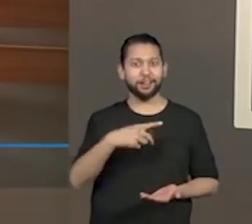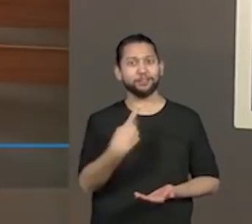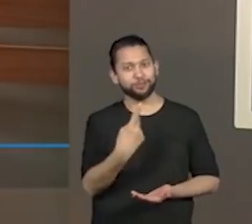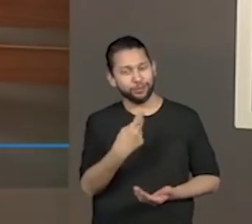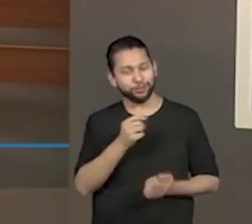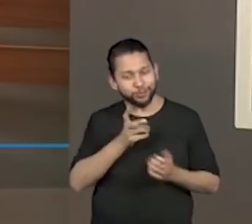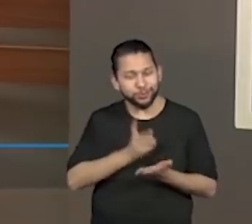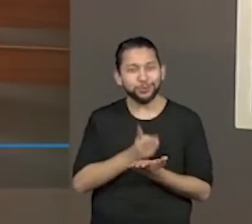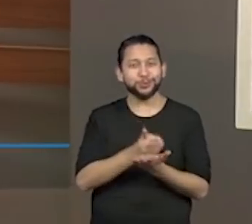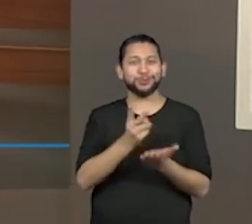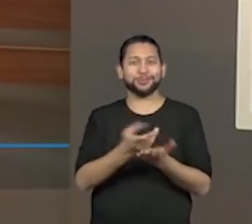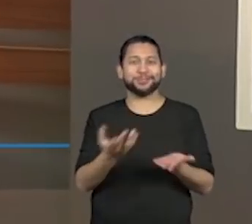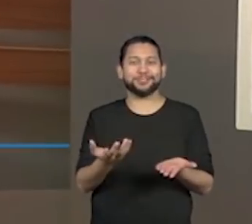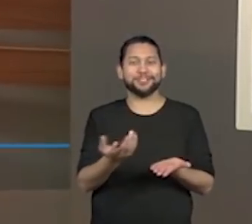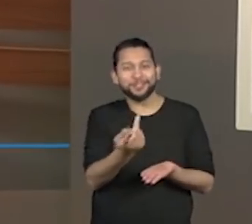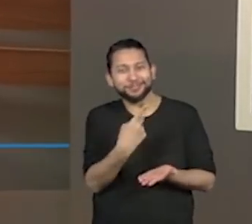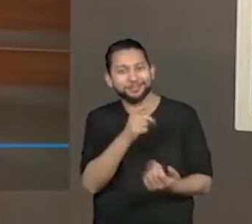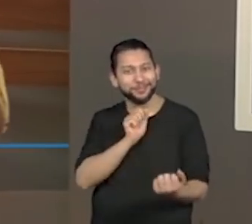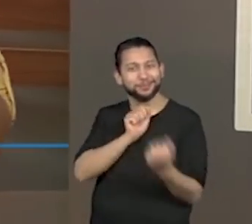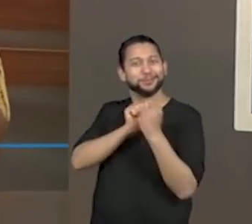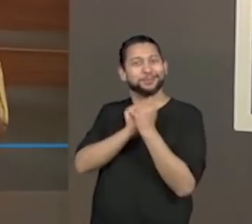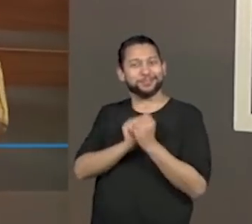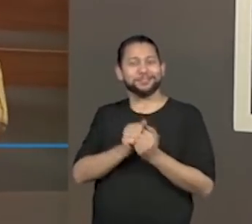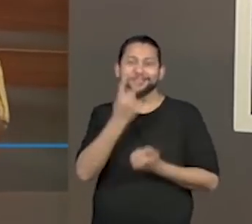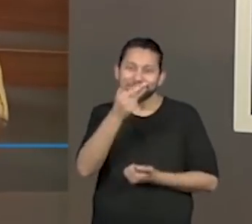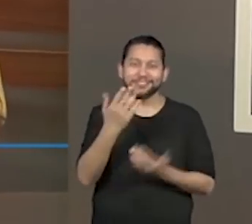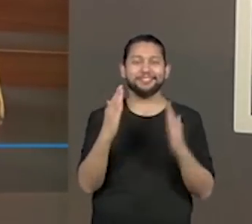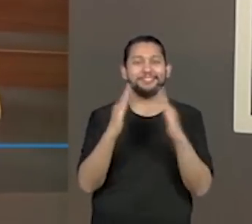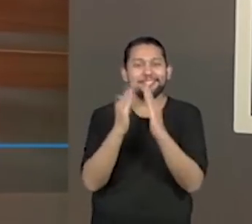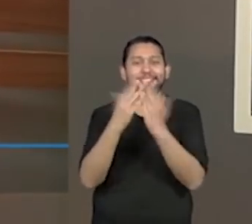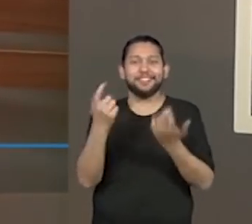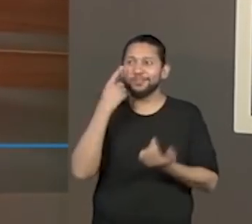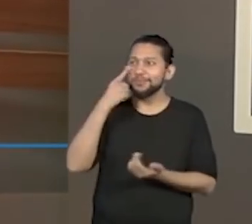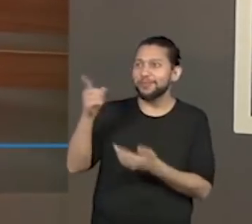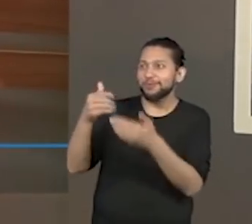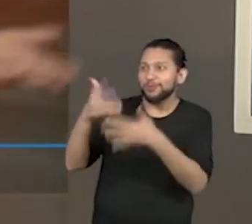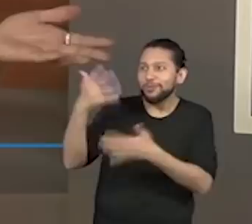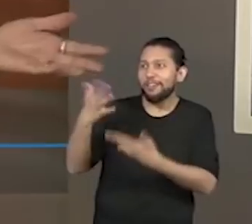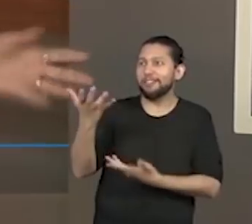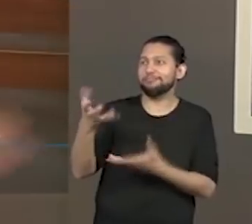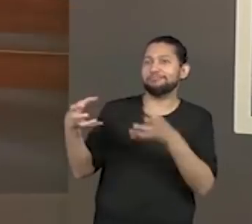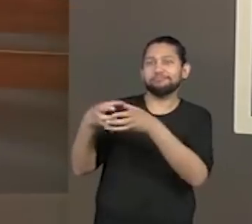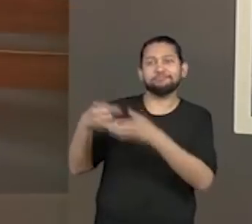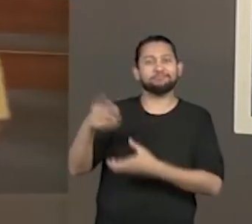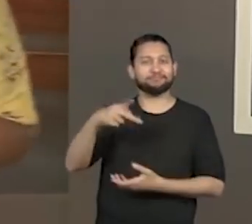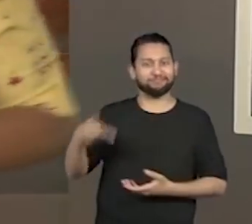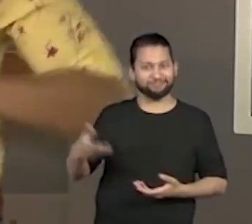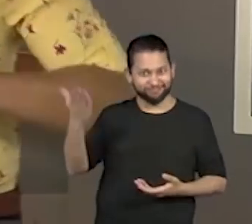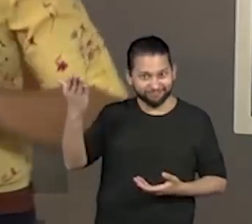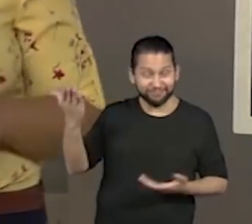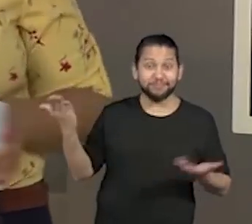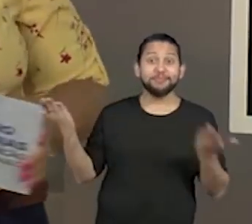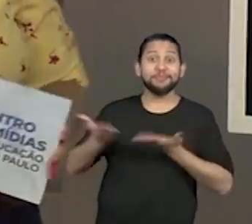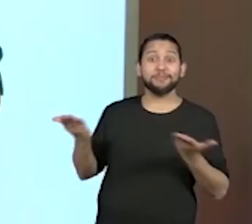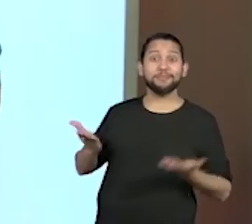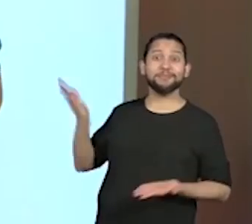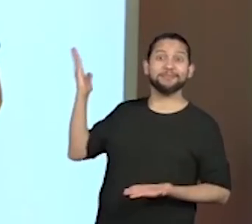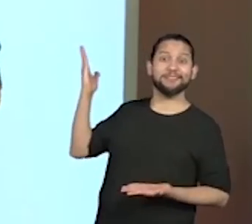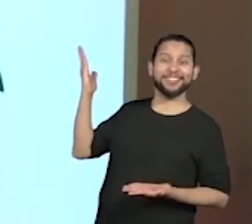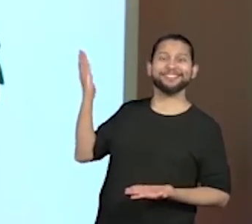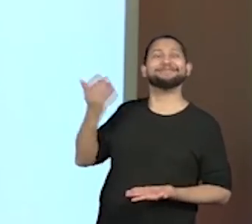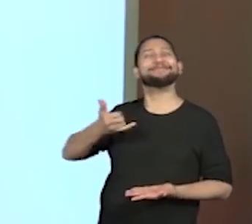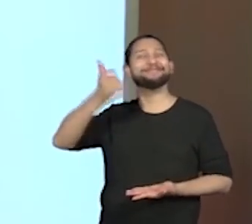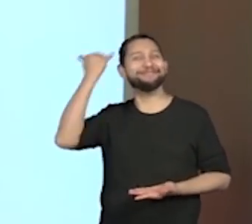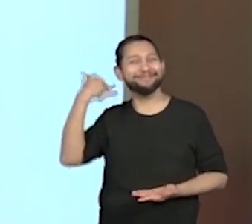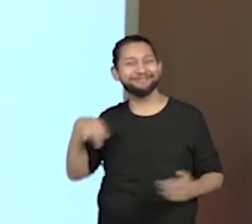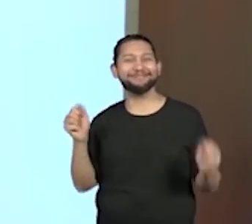super bem acompanhados por vocês aí de casa, a galera do chat, aí os professores e a professora Juliana dando aquela força.